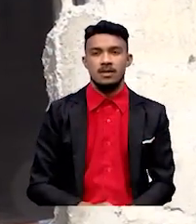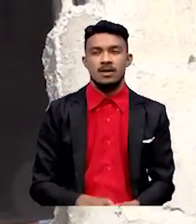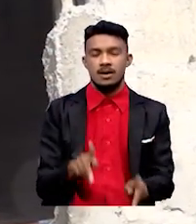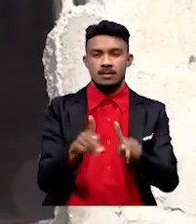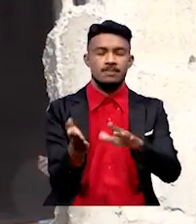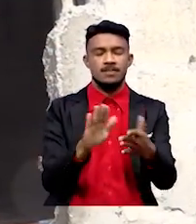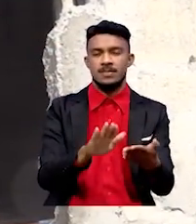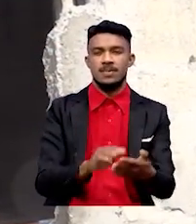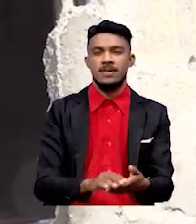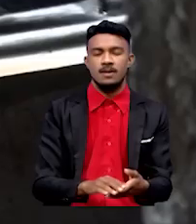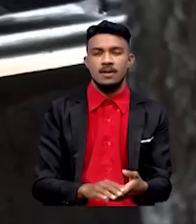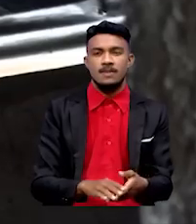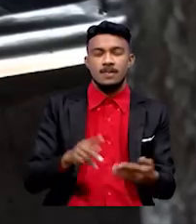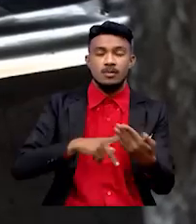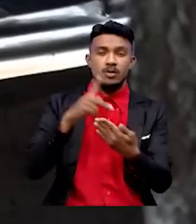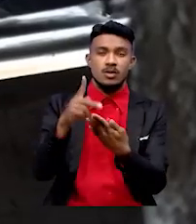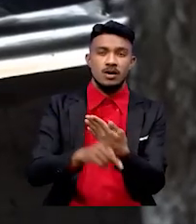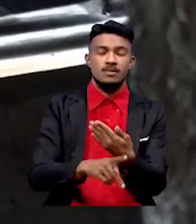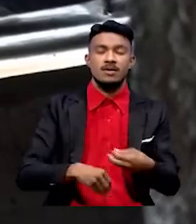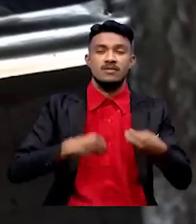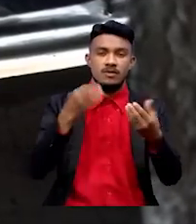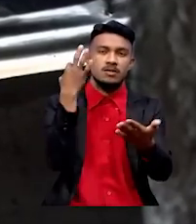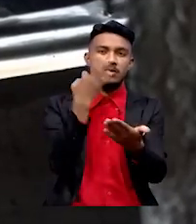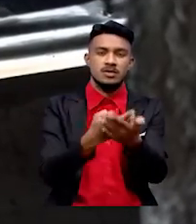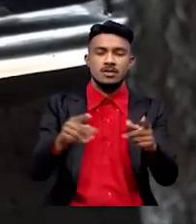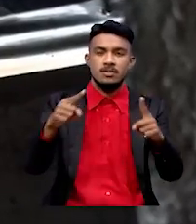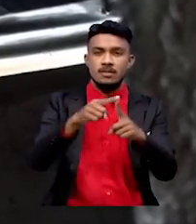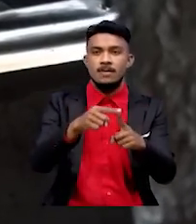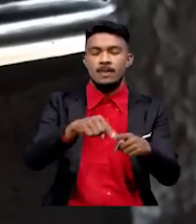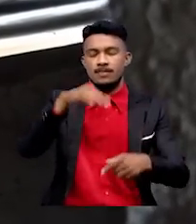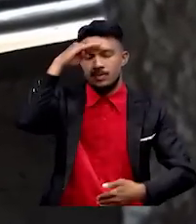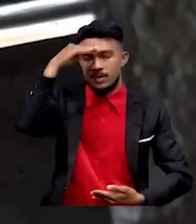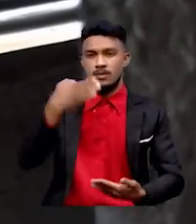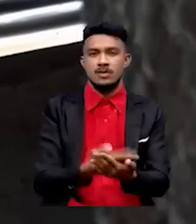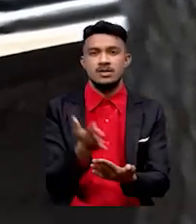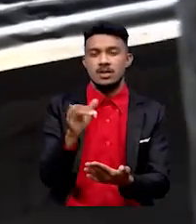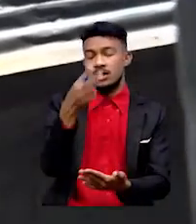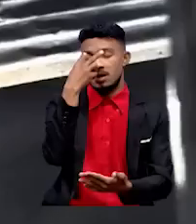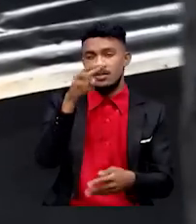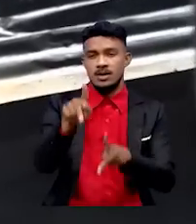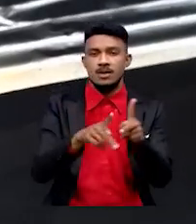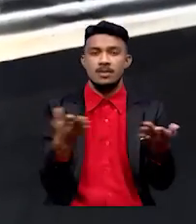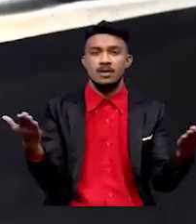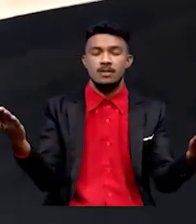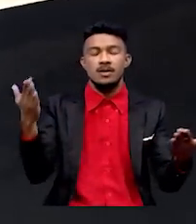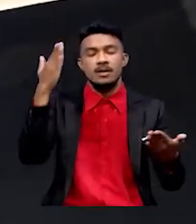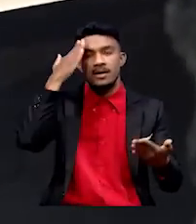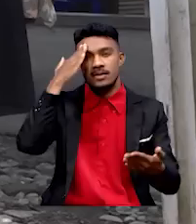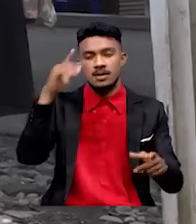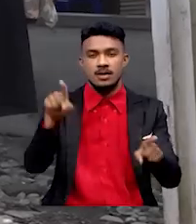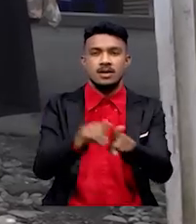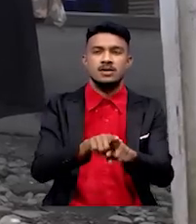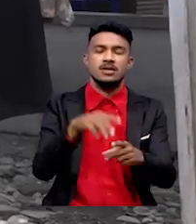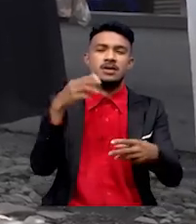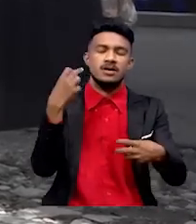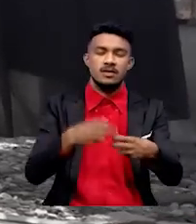nona programa bolsa da mãe ne atu hare ba ema ne be considera